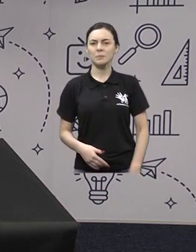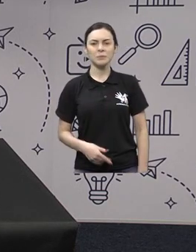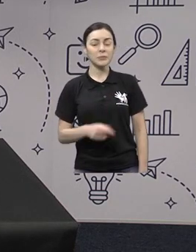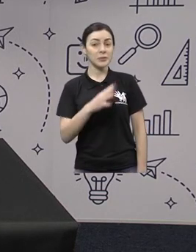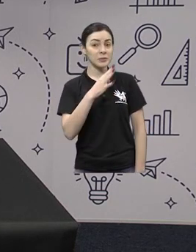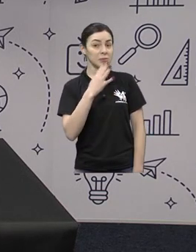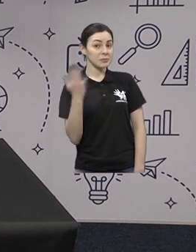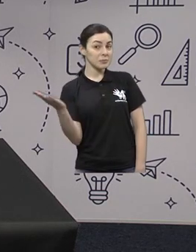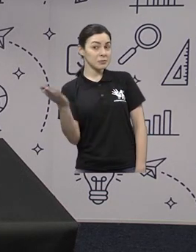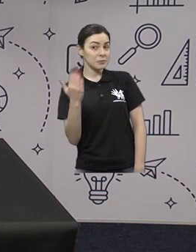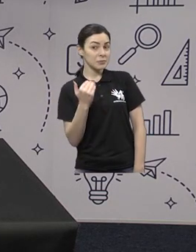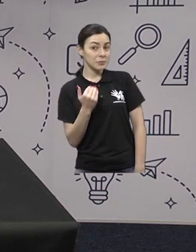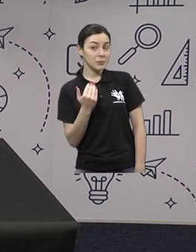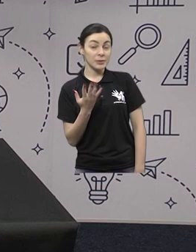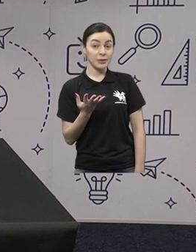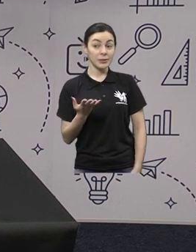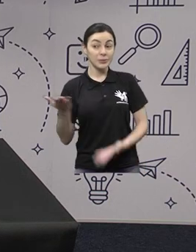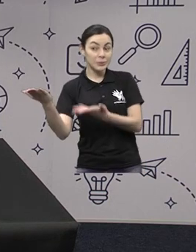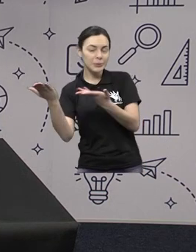Lu. Vamos